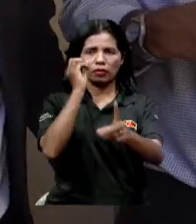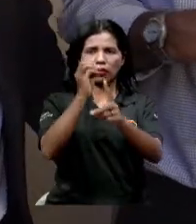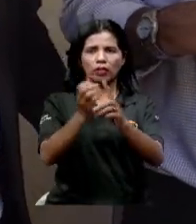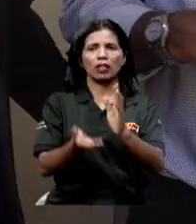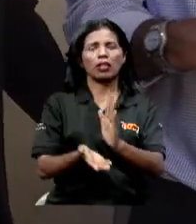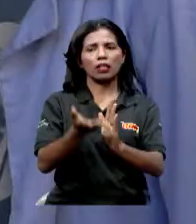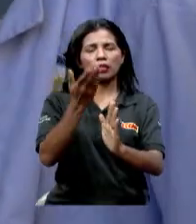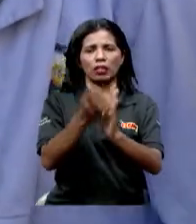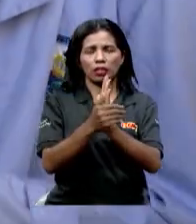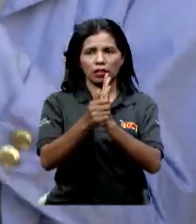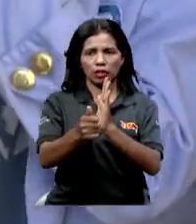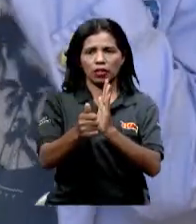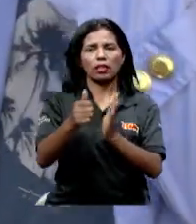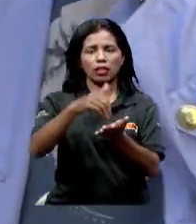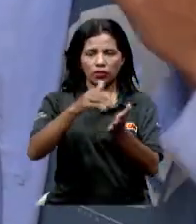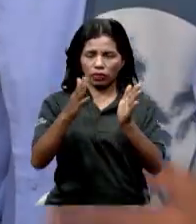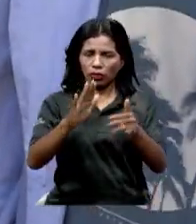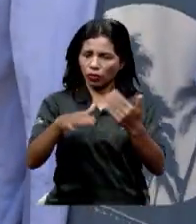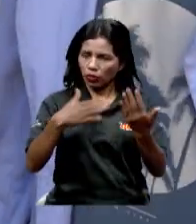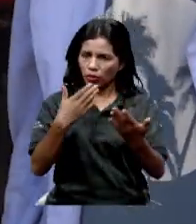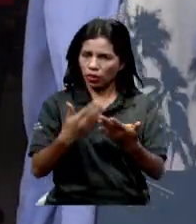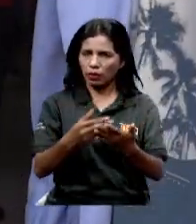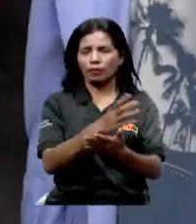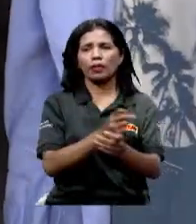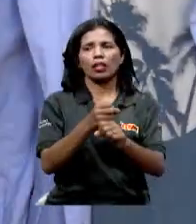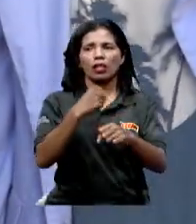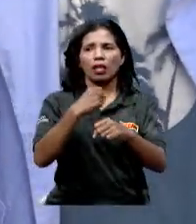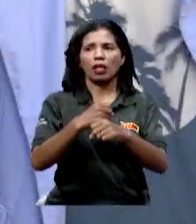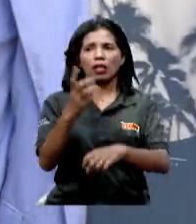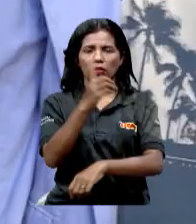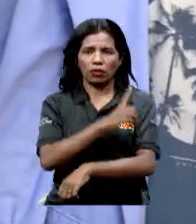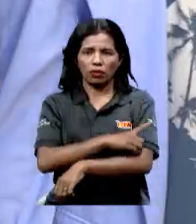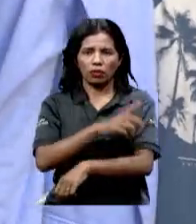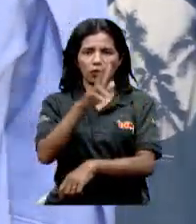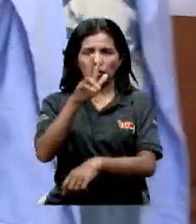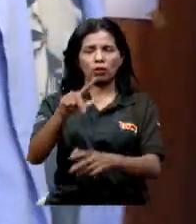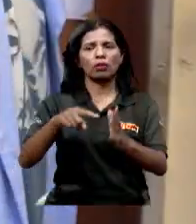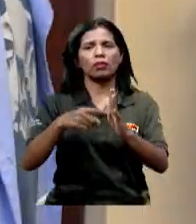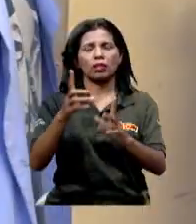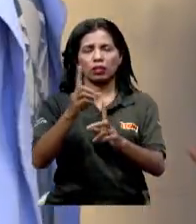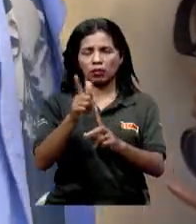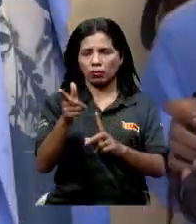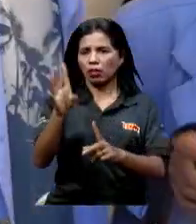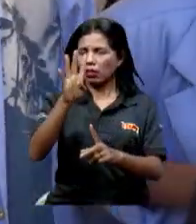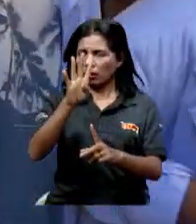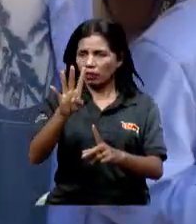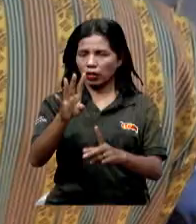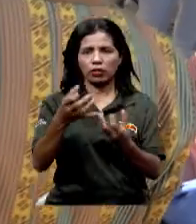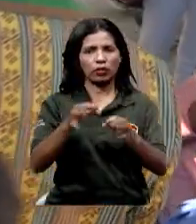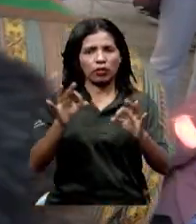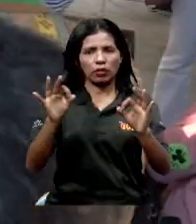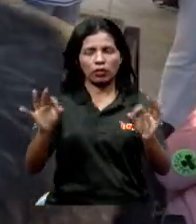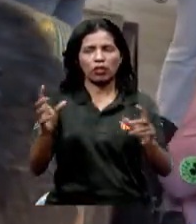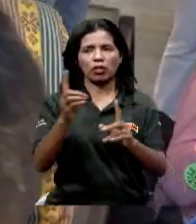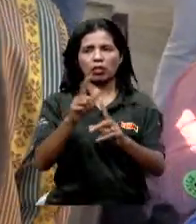e habilidade estudante sirenian. Nuna exposição ne halau durante lorang tolu, hahu si lorang gruan nulur singhat, no se termine